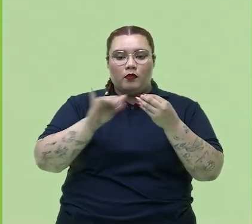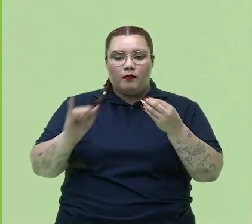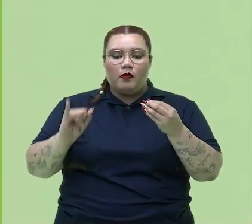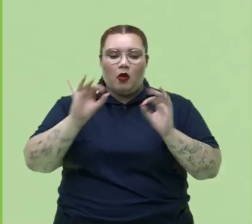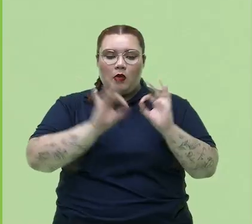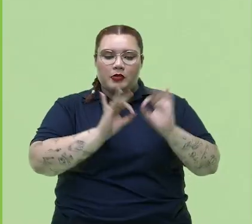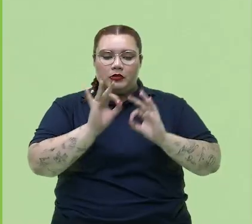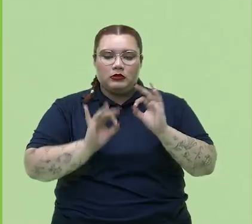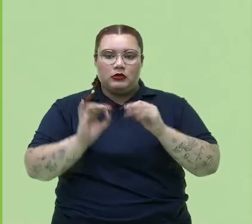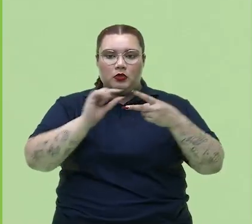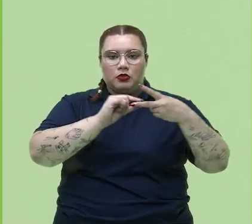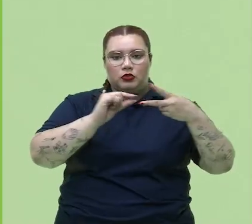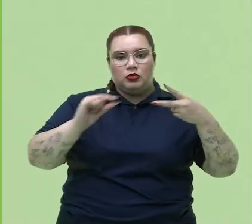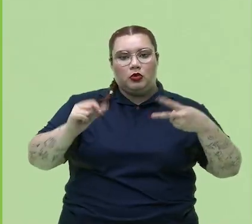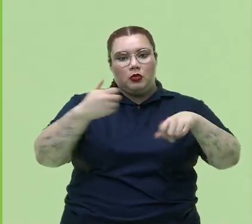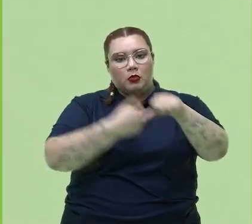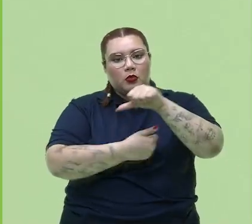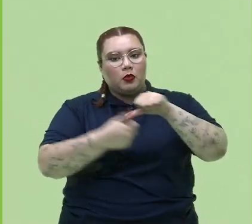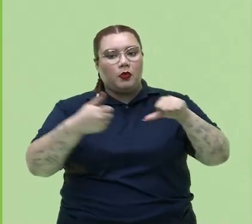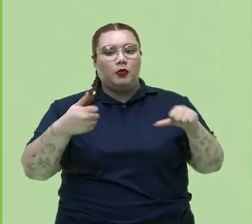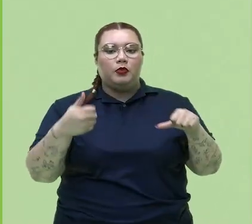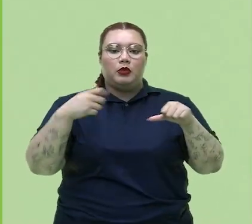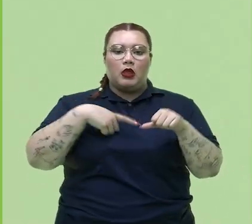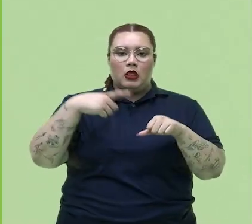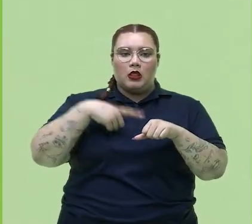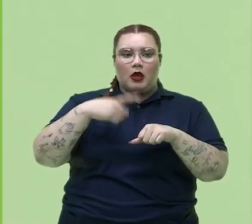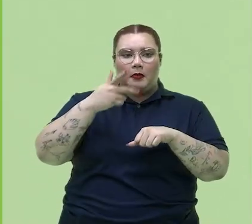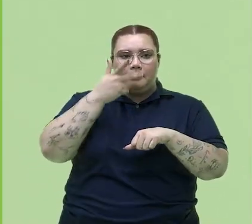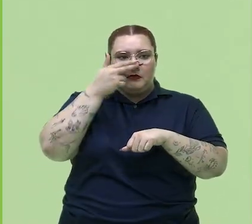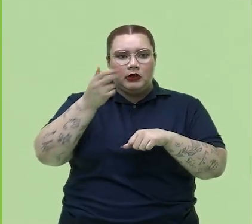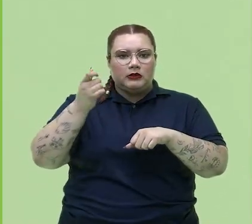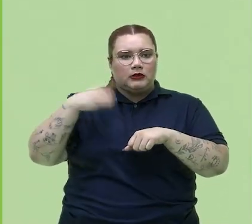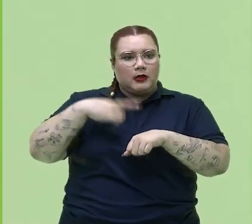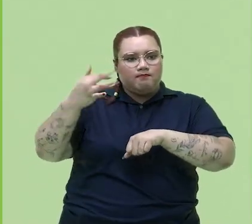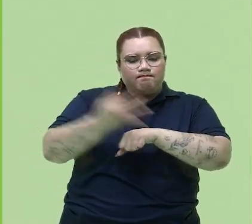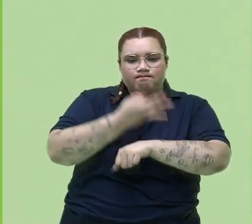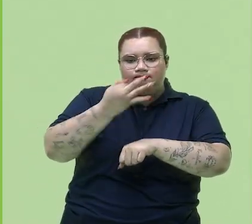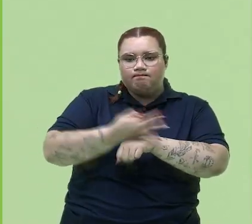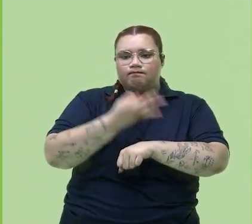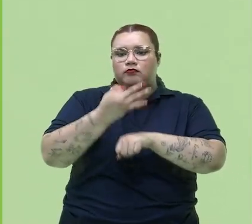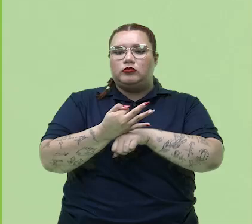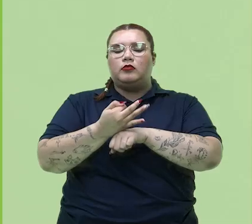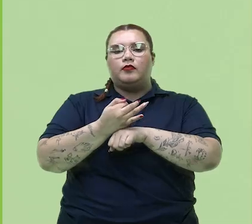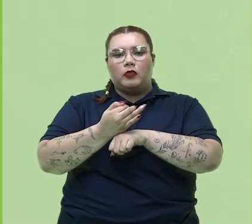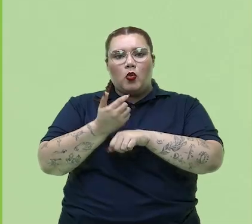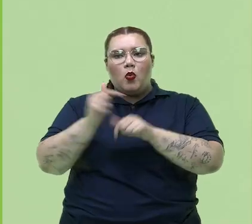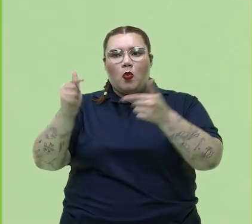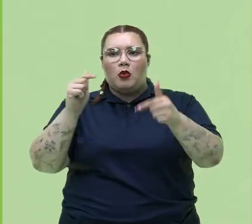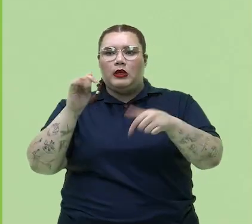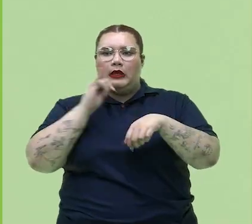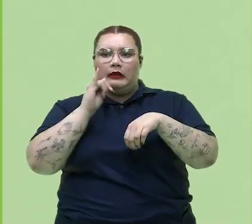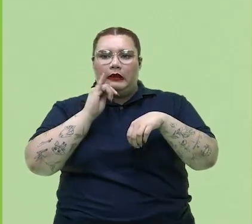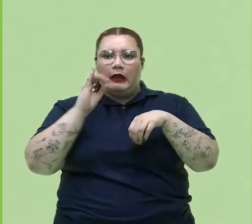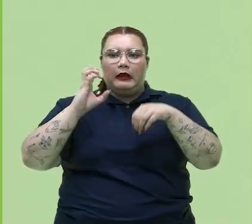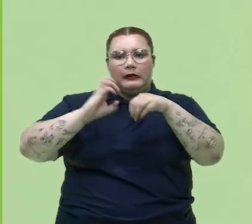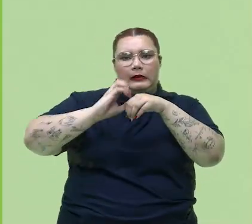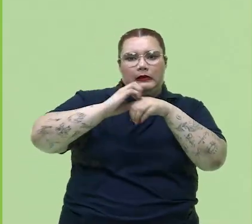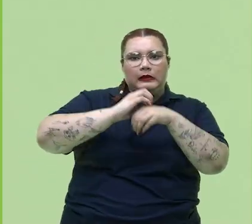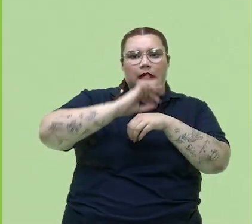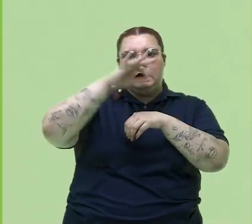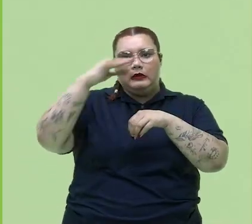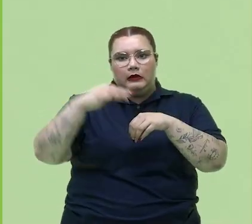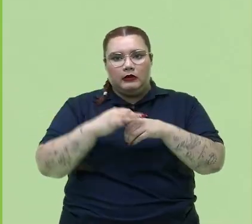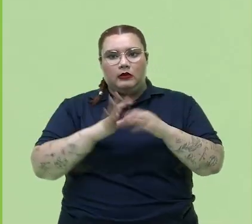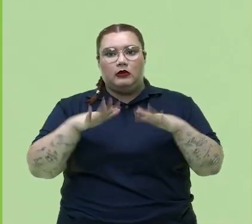gene para transformar ele mais resistente a determinadas pragas. Então, não só o ser humano ele